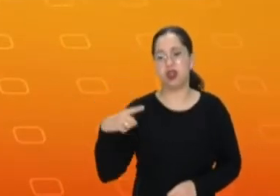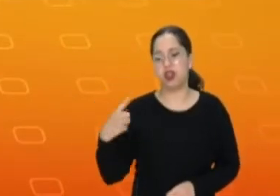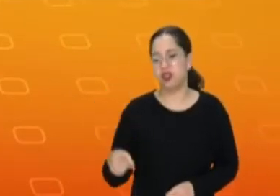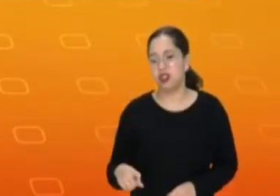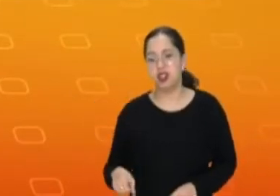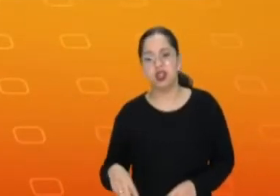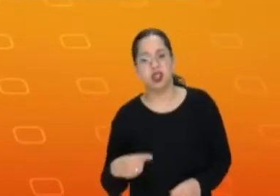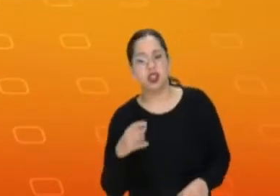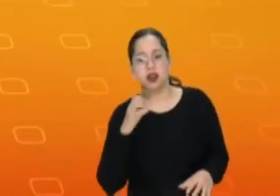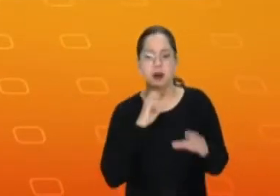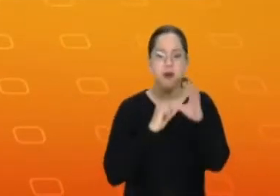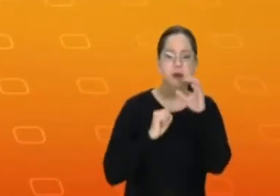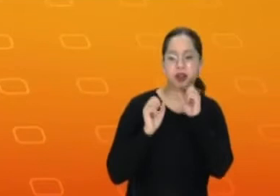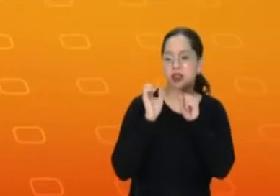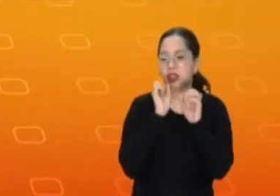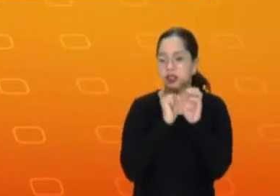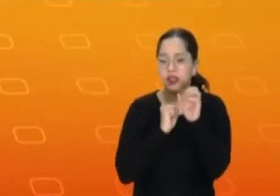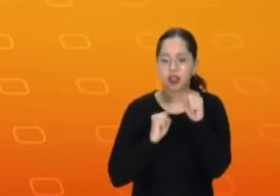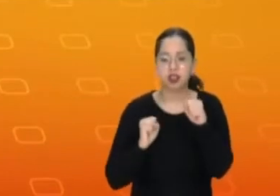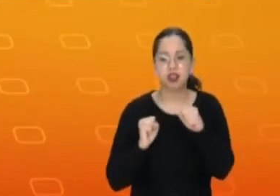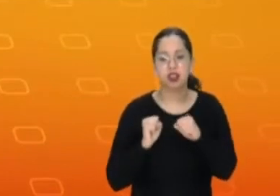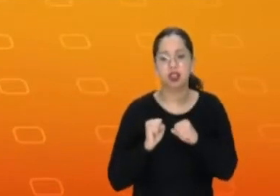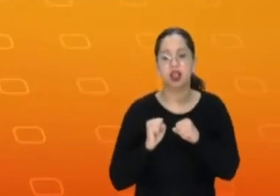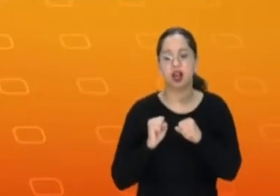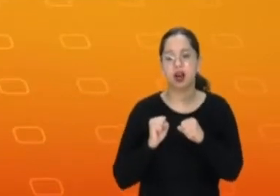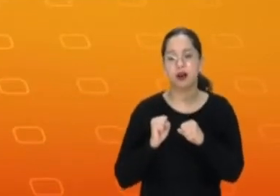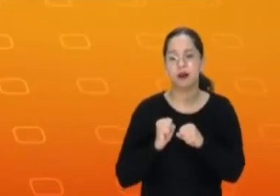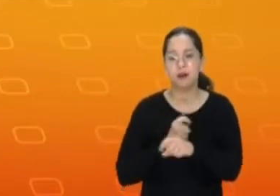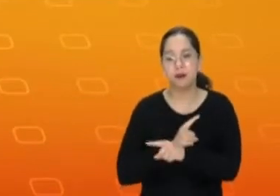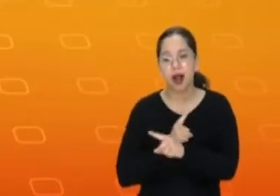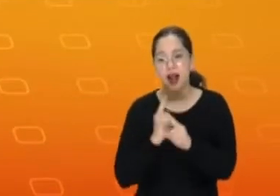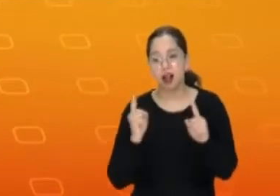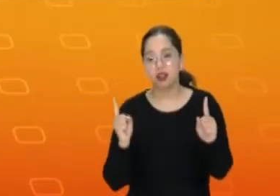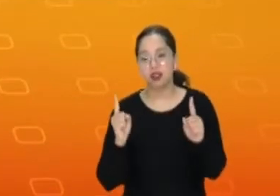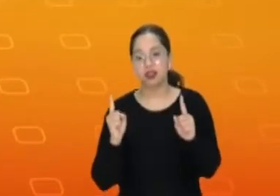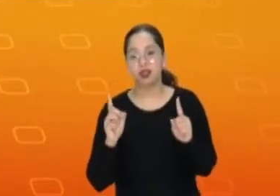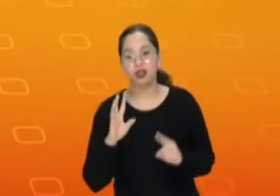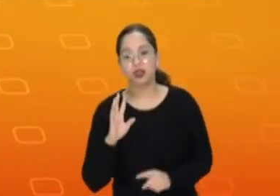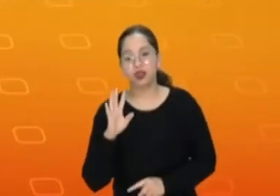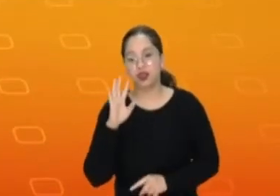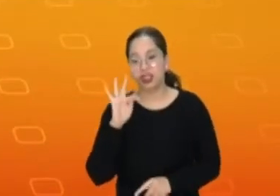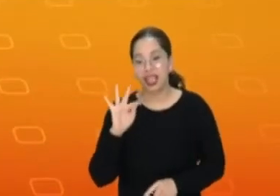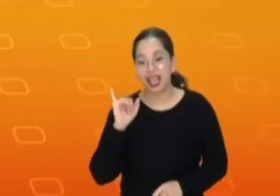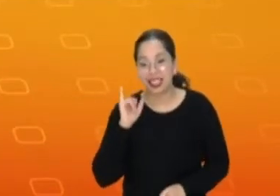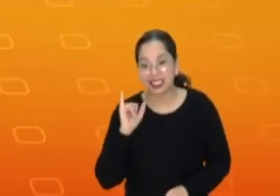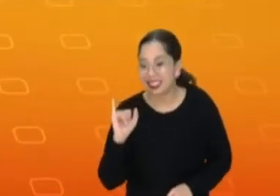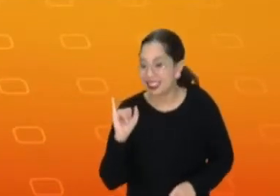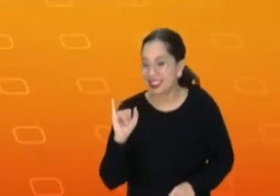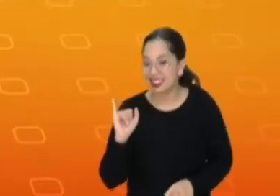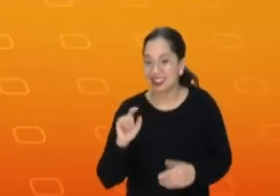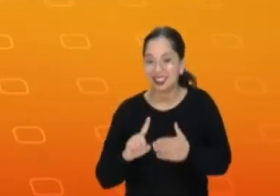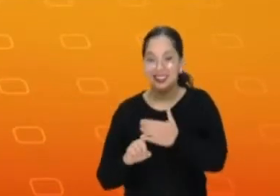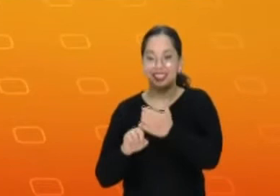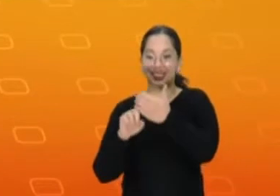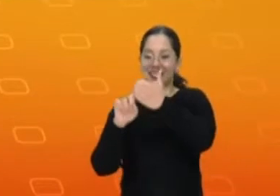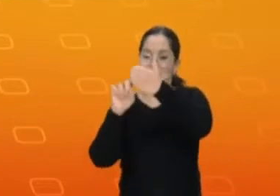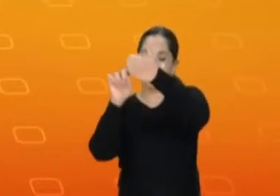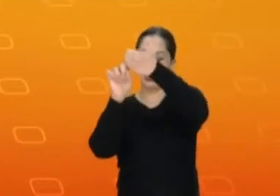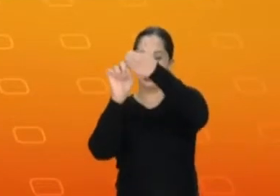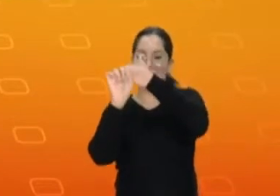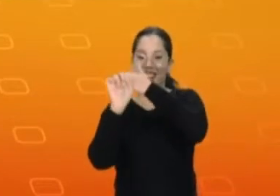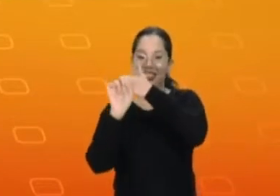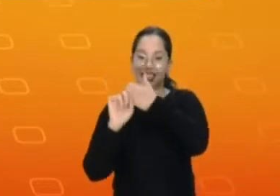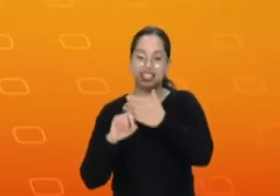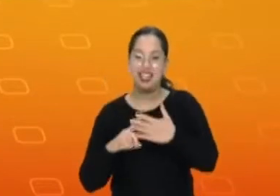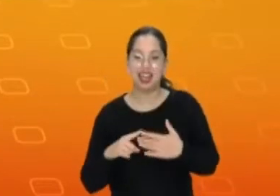cabeça, fazendo e tudo mais. E já a área de tecnologia da informação, já sempre, assim, em termos